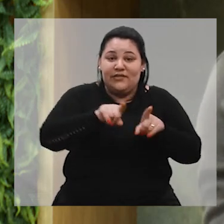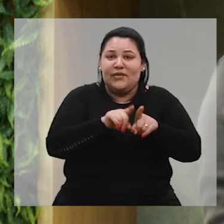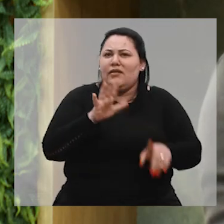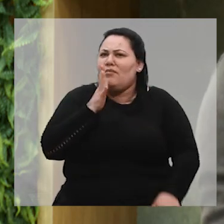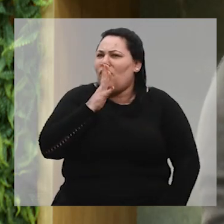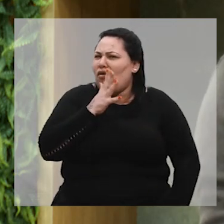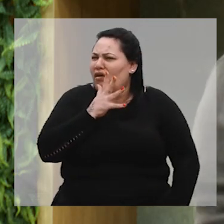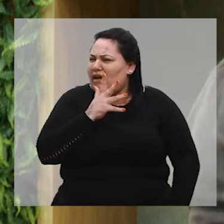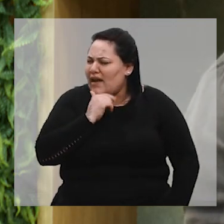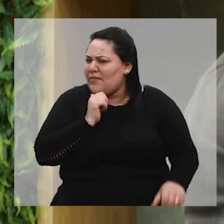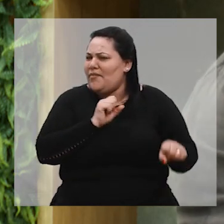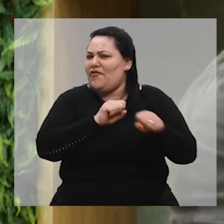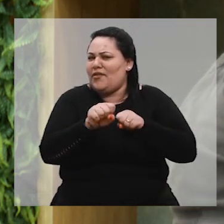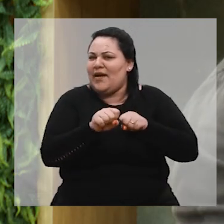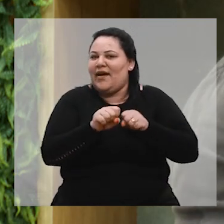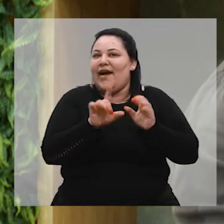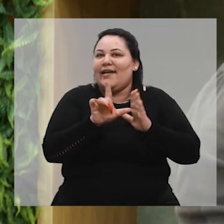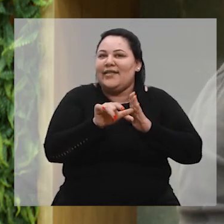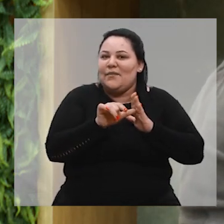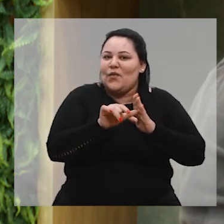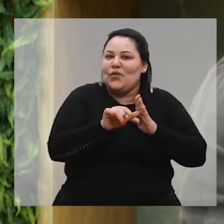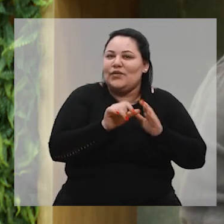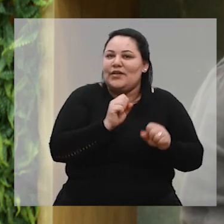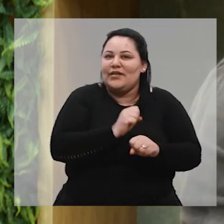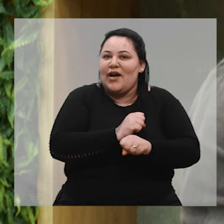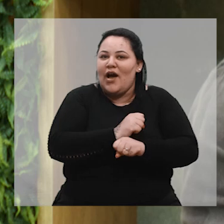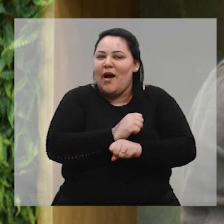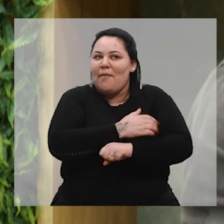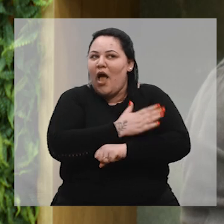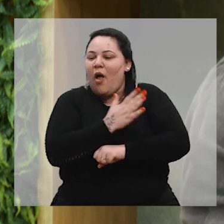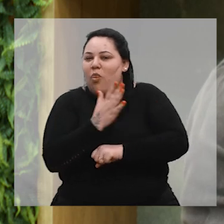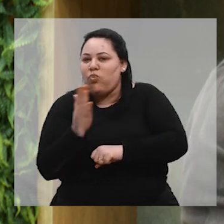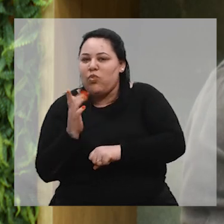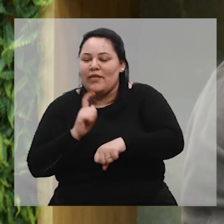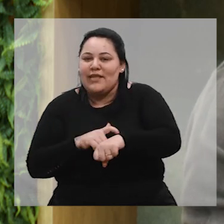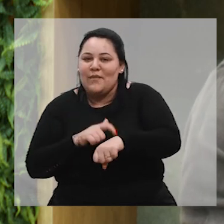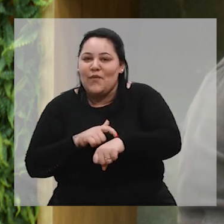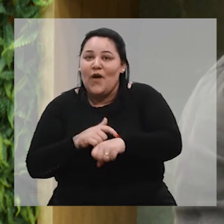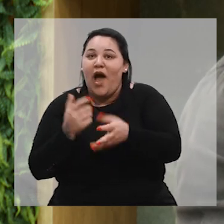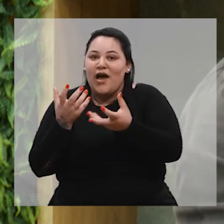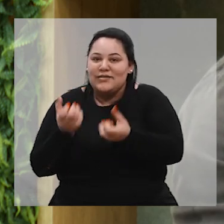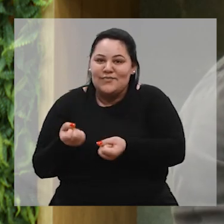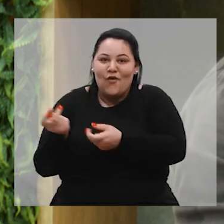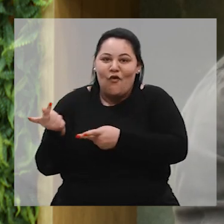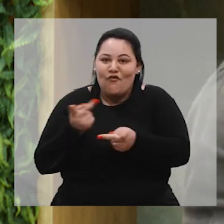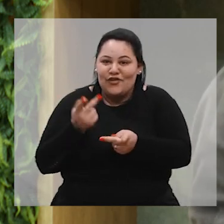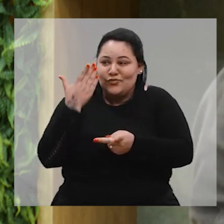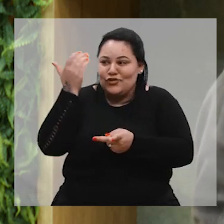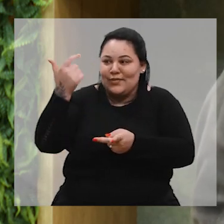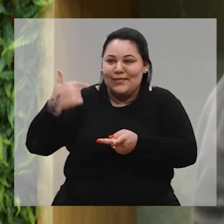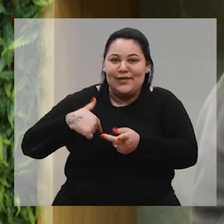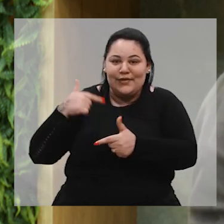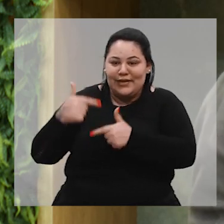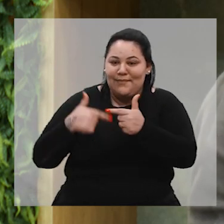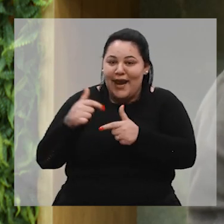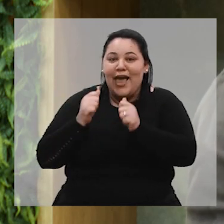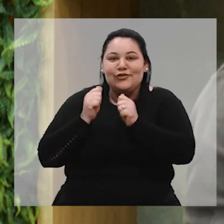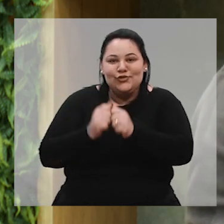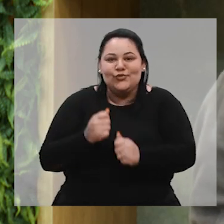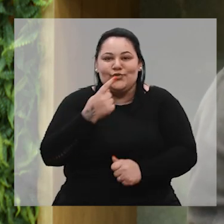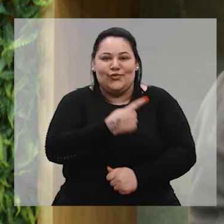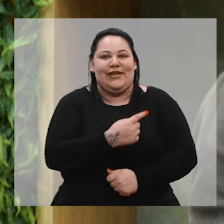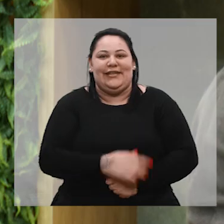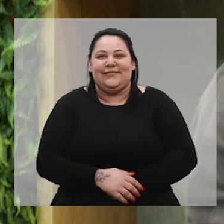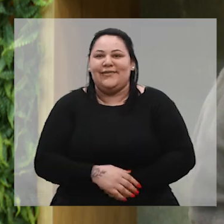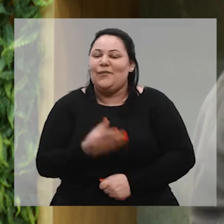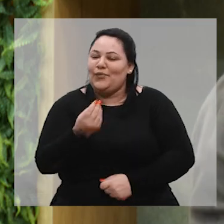época eu dançava também, eu demorei bastante para me formar. E passado algum tempo eu recebi o convite para trabalhar nessa escola, na